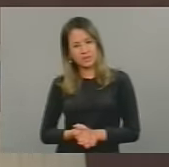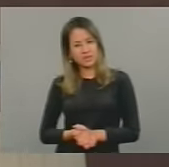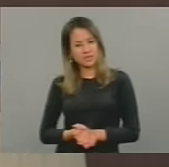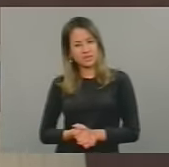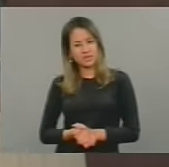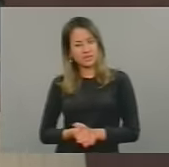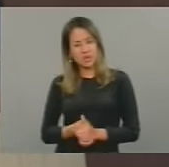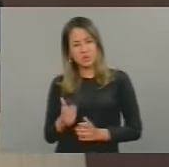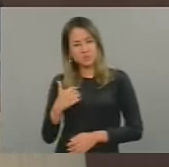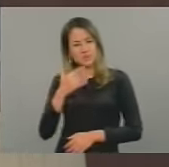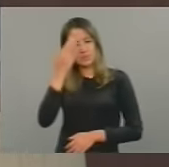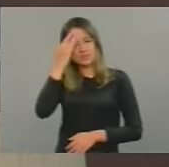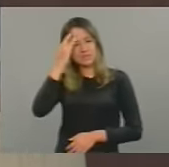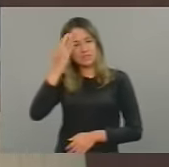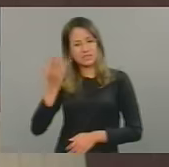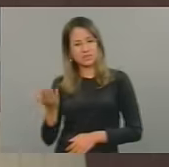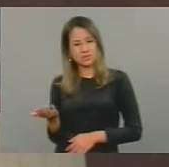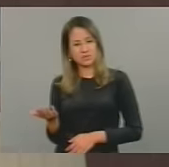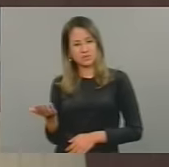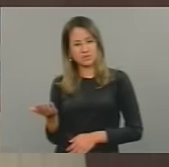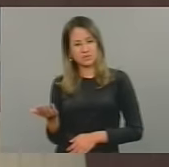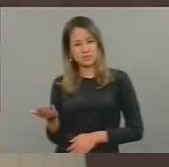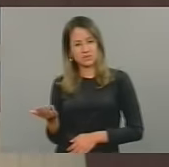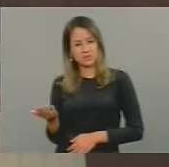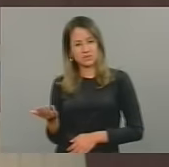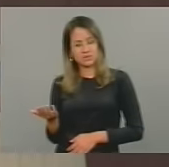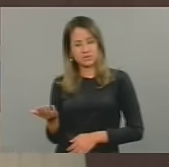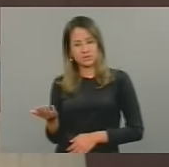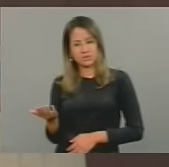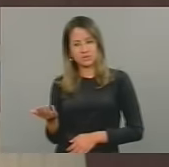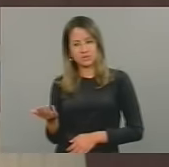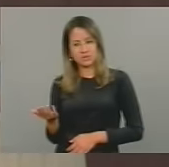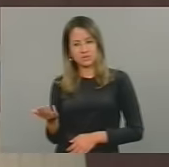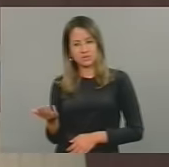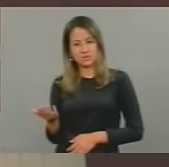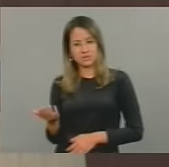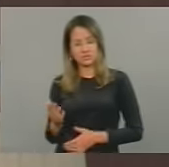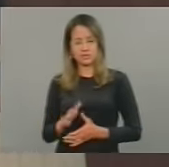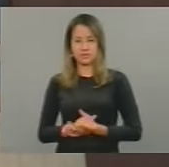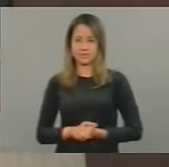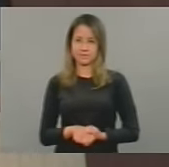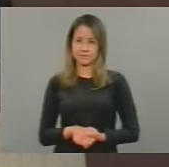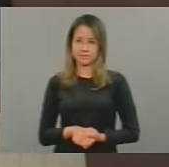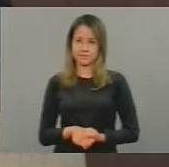não suporta o